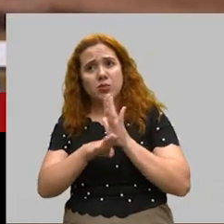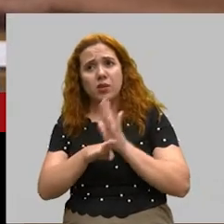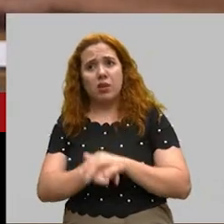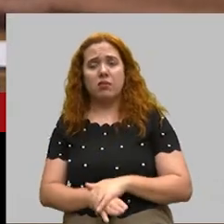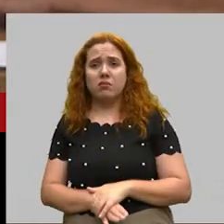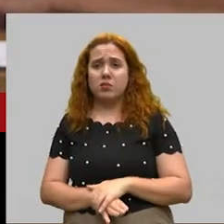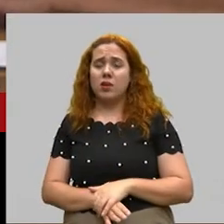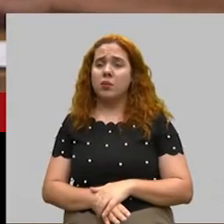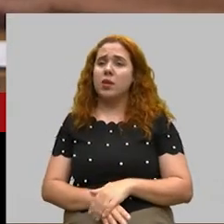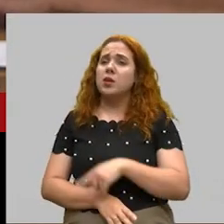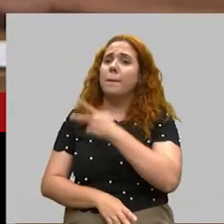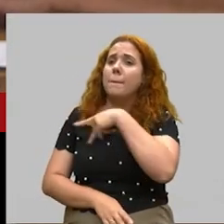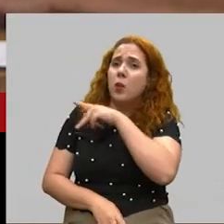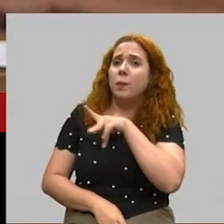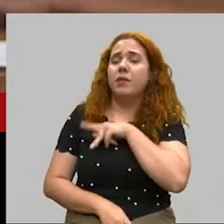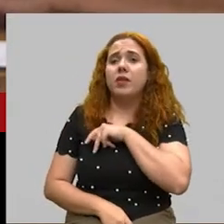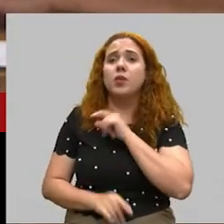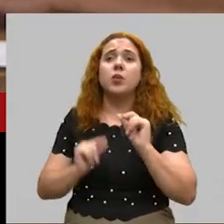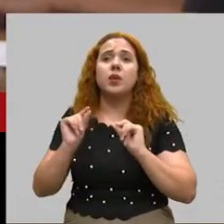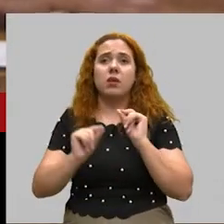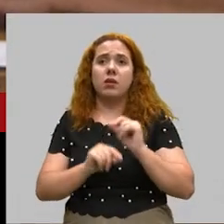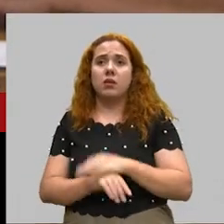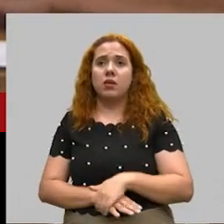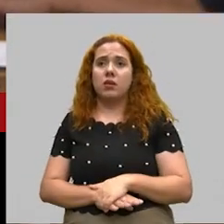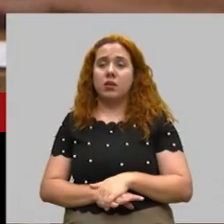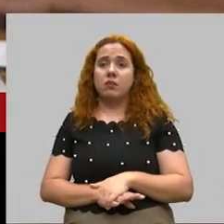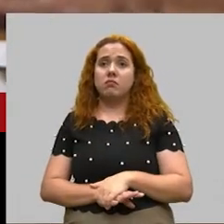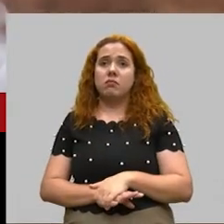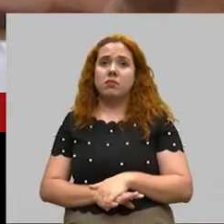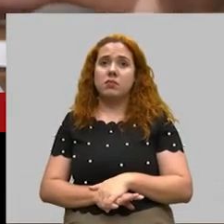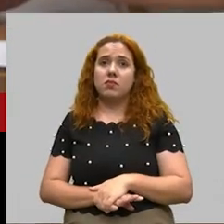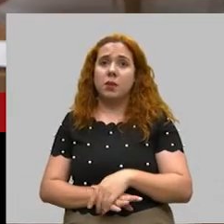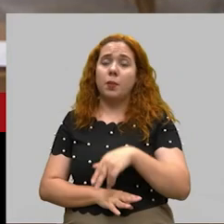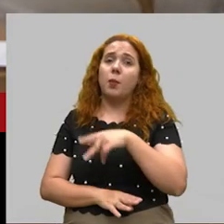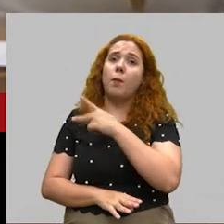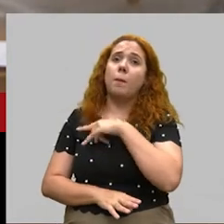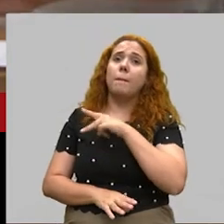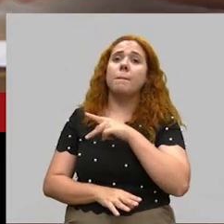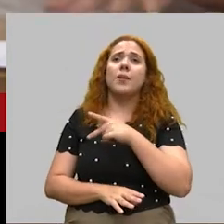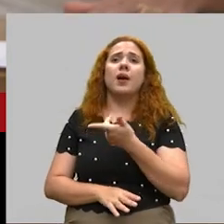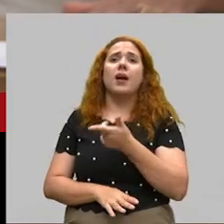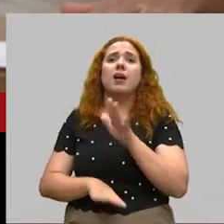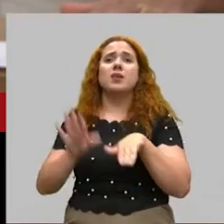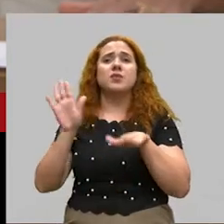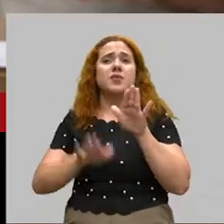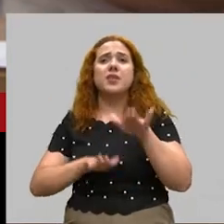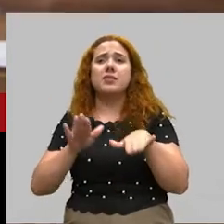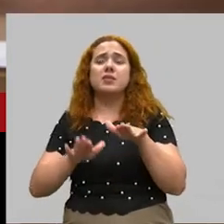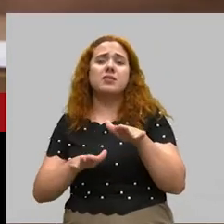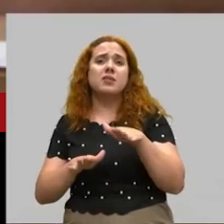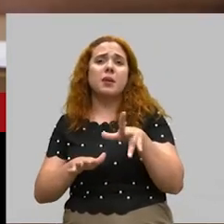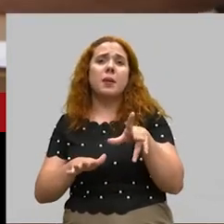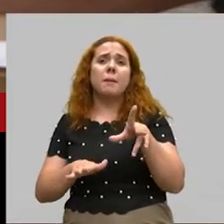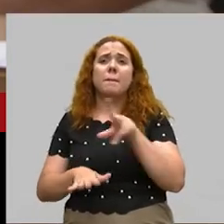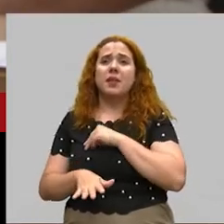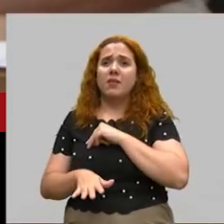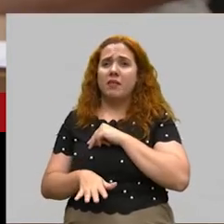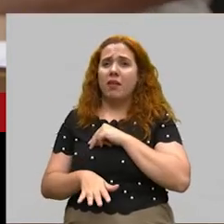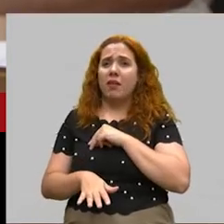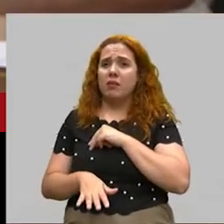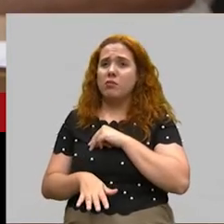público e o que é privado aquilo que se diz que é público às vezes é muito mais privado do que o nosso